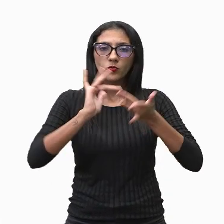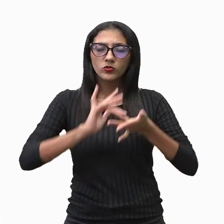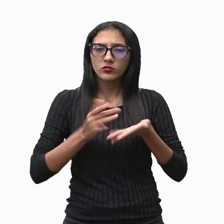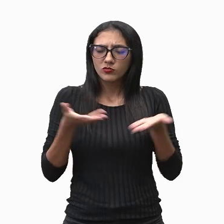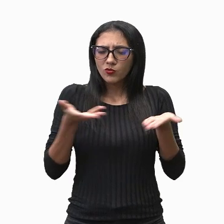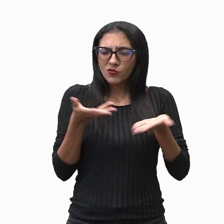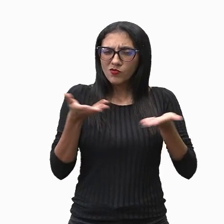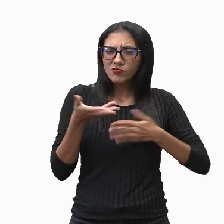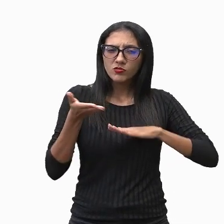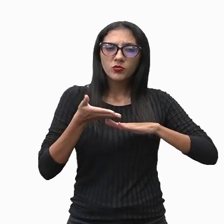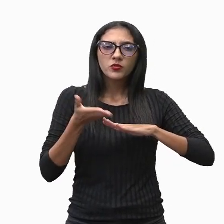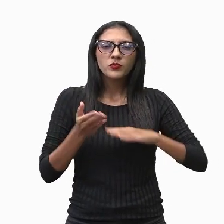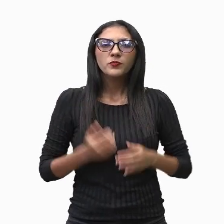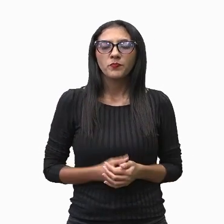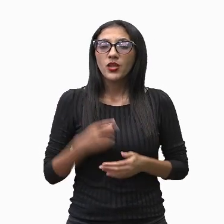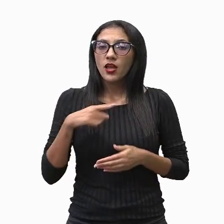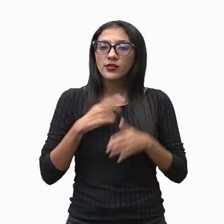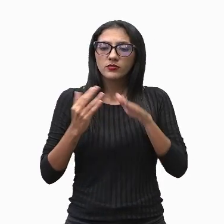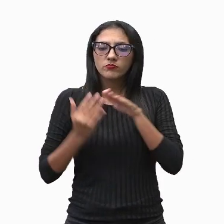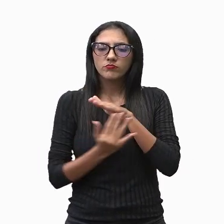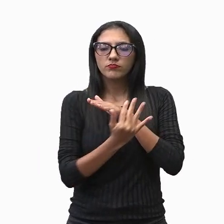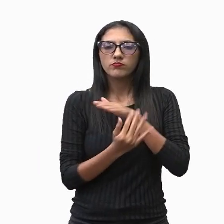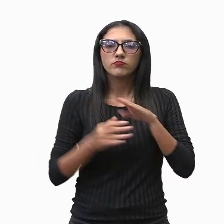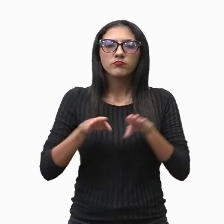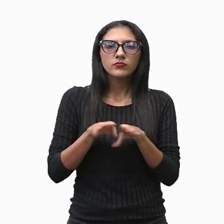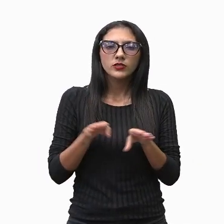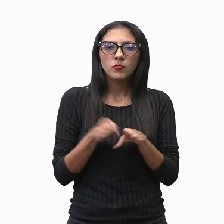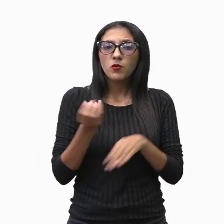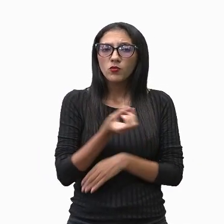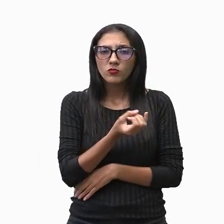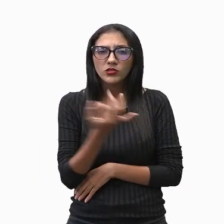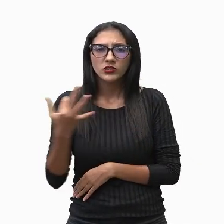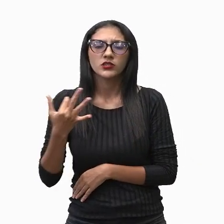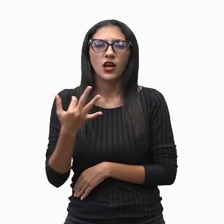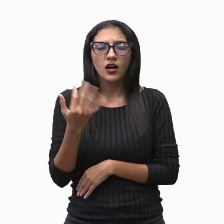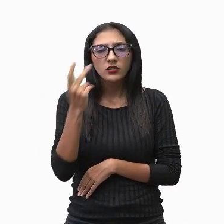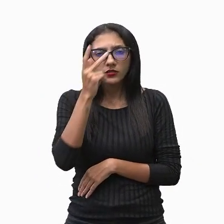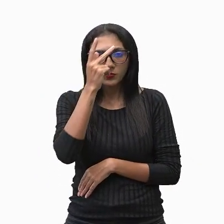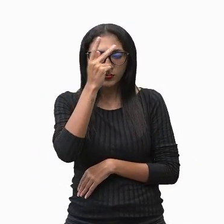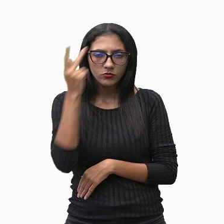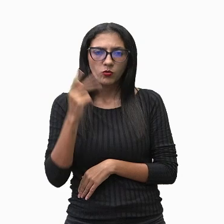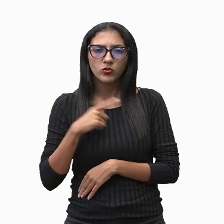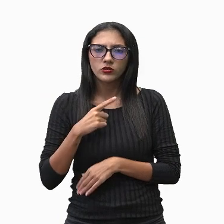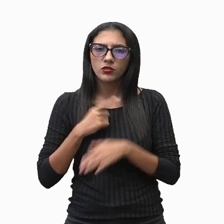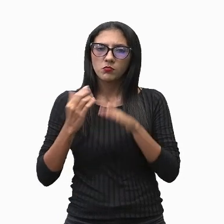atual, as migrações e os fluxos migratórios são